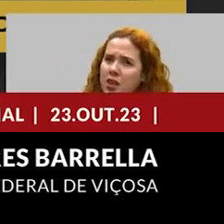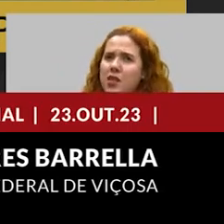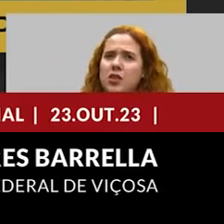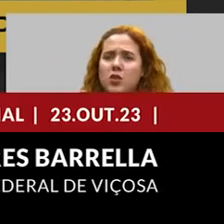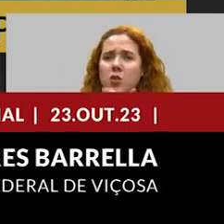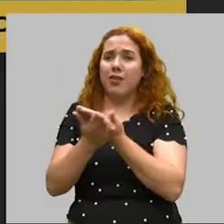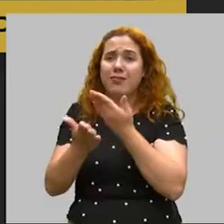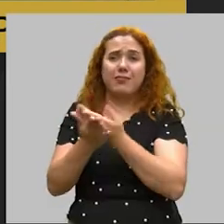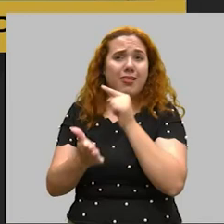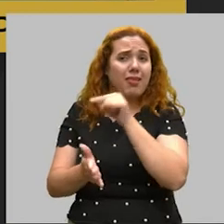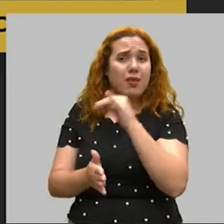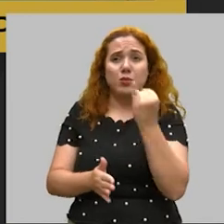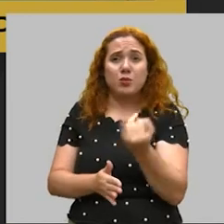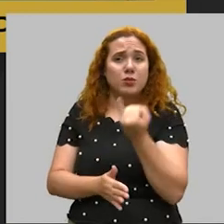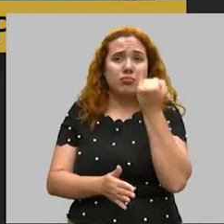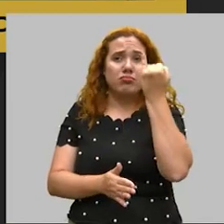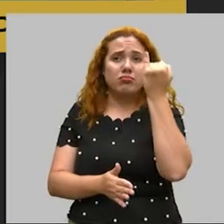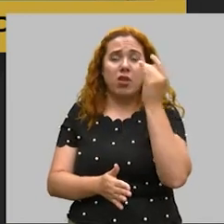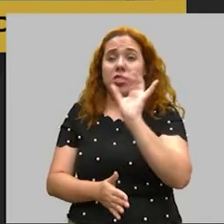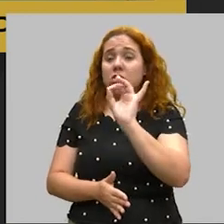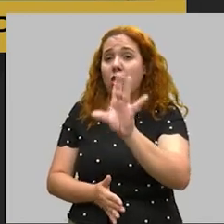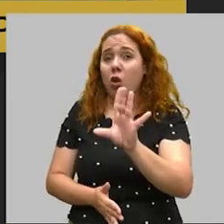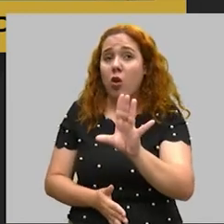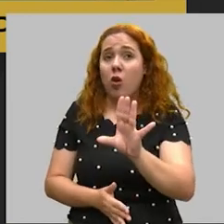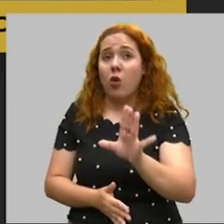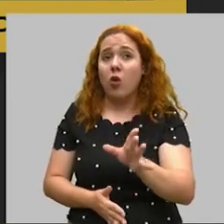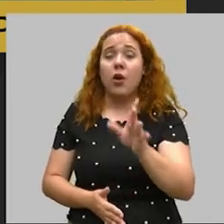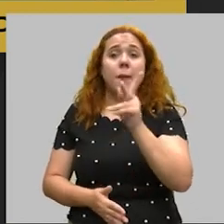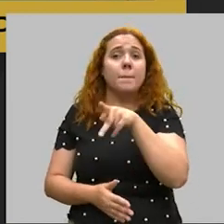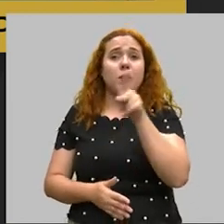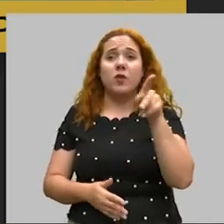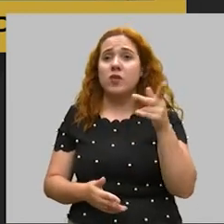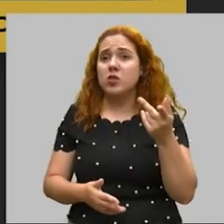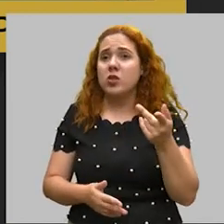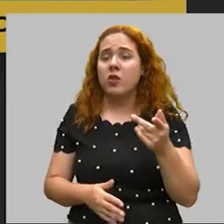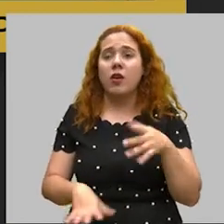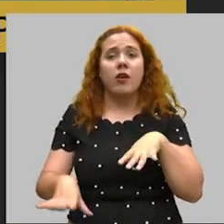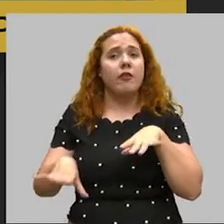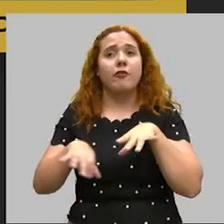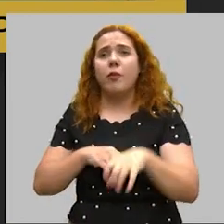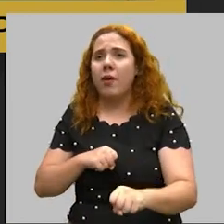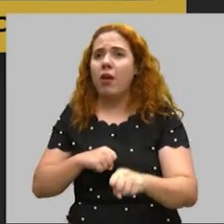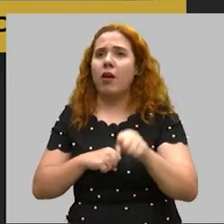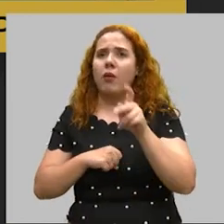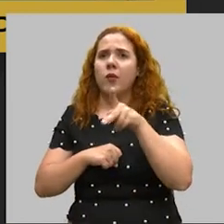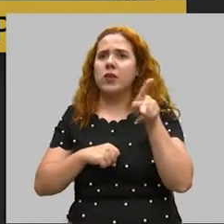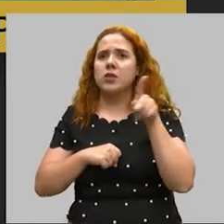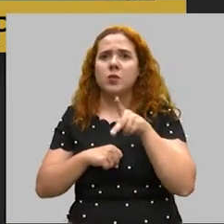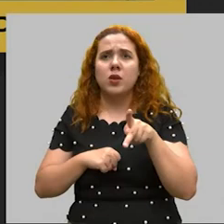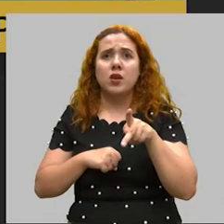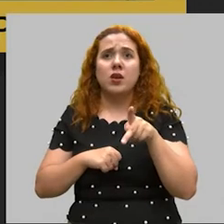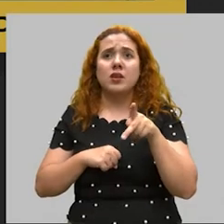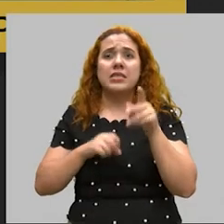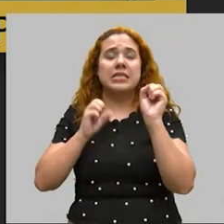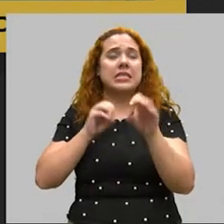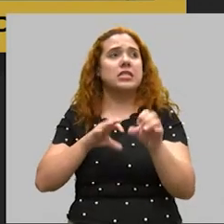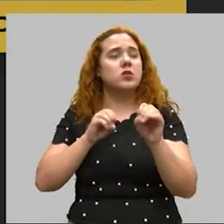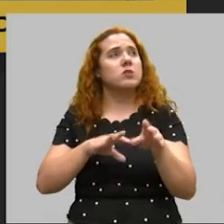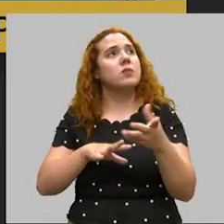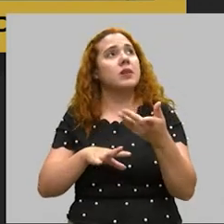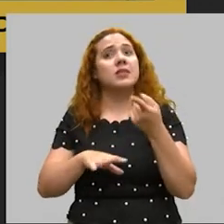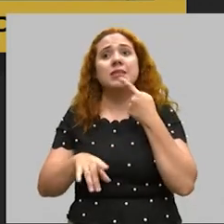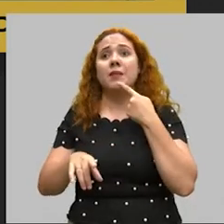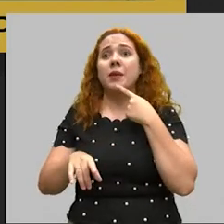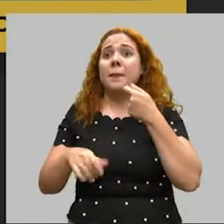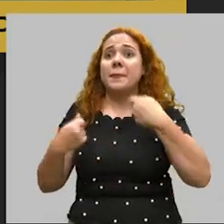gestor então não adianta a gente falar só de professores né formação de educadores mas a gente tem que falar de formação de gestores né